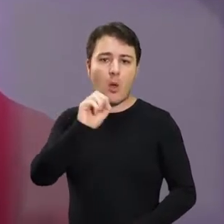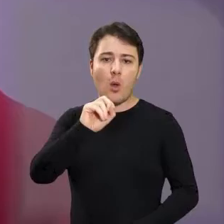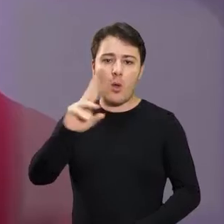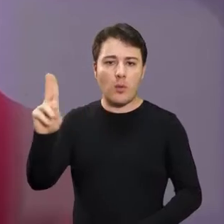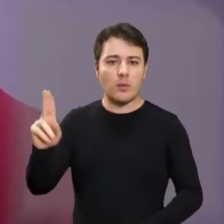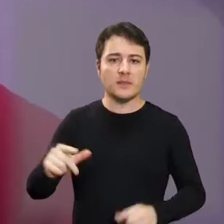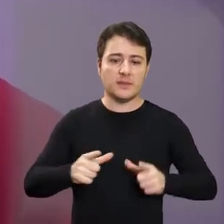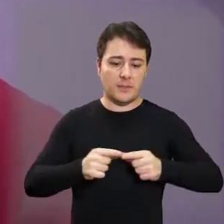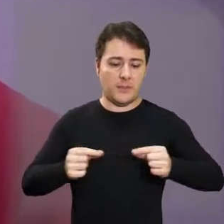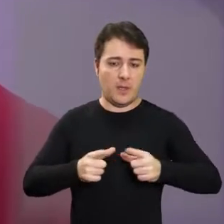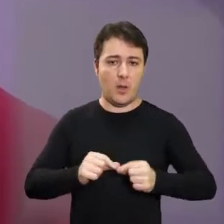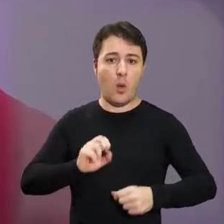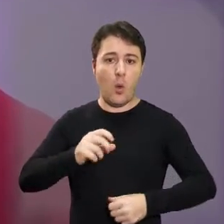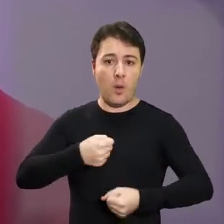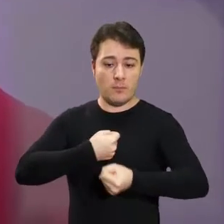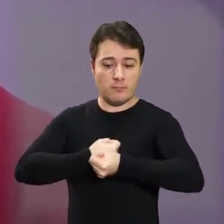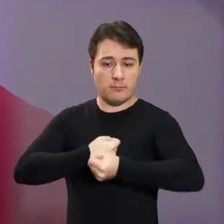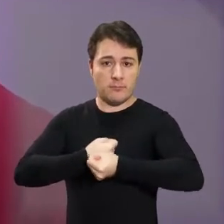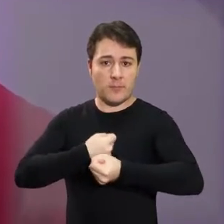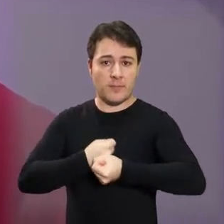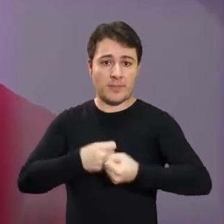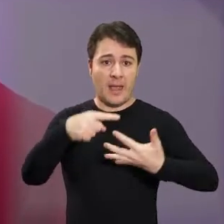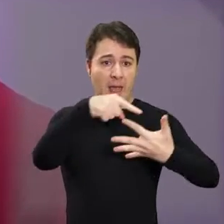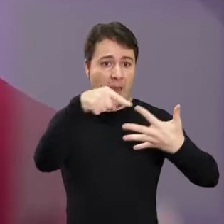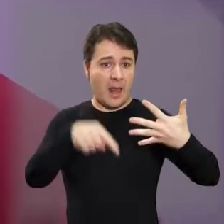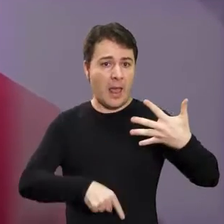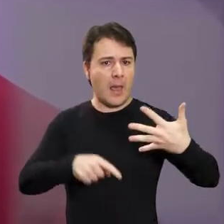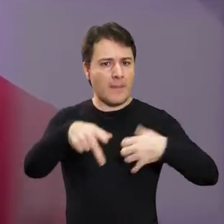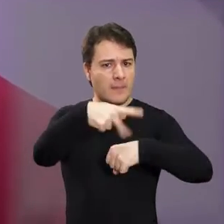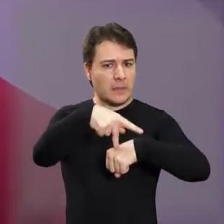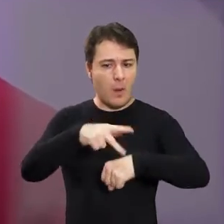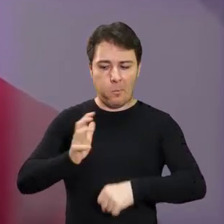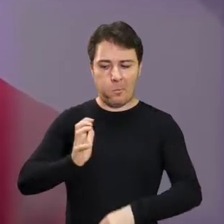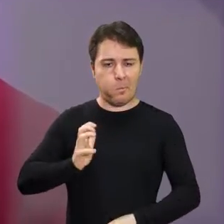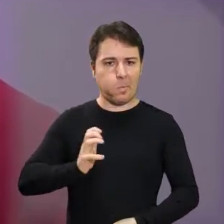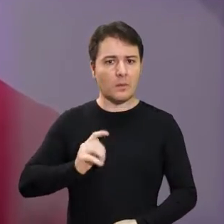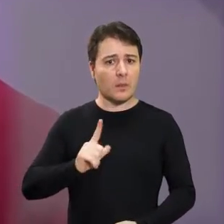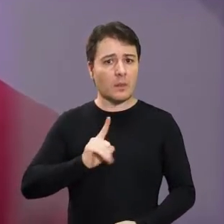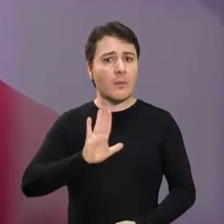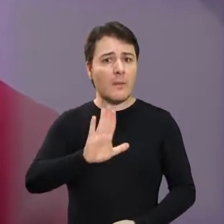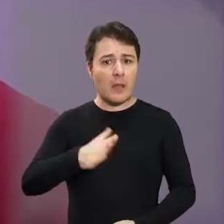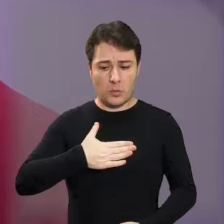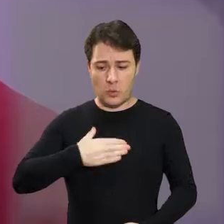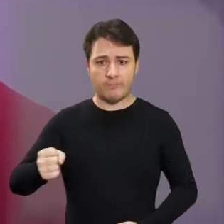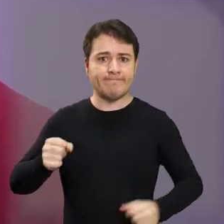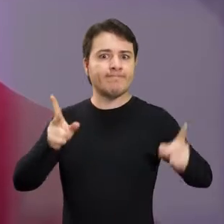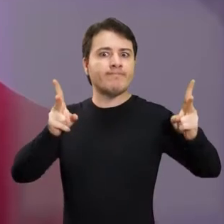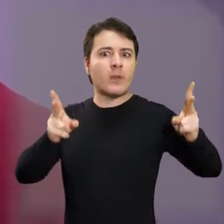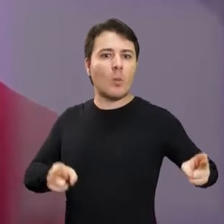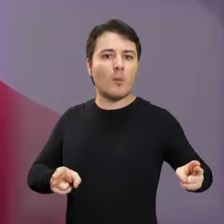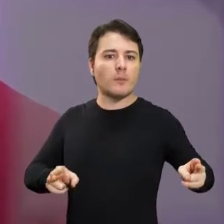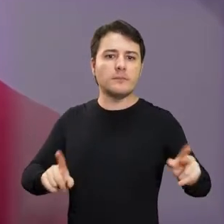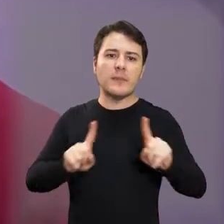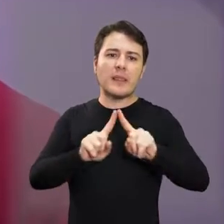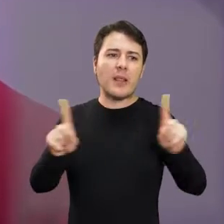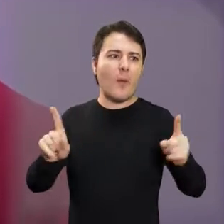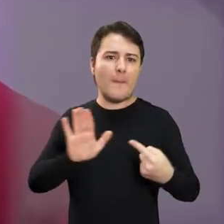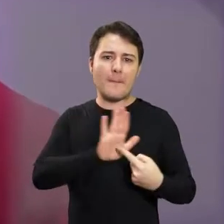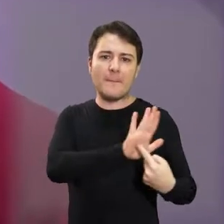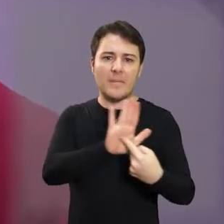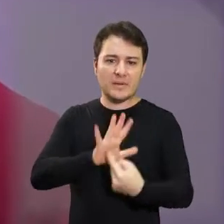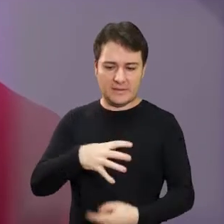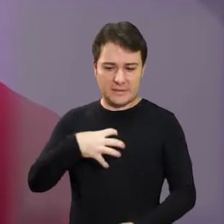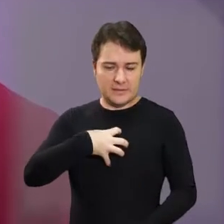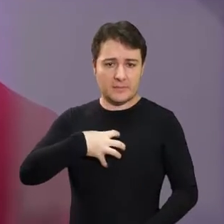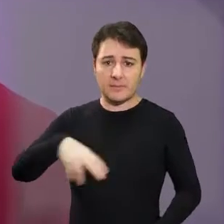Bélgica, são países considerados ricos, mas que ocorrem problemas de altos índices de suicídio lá. Então isso demonstra